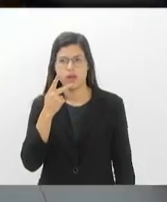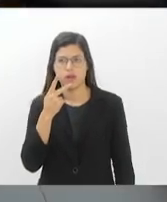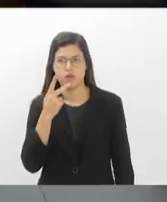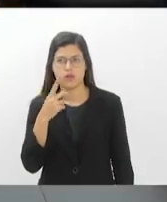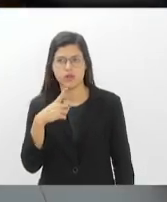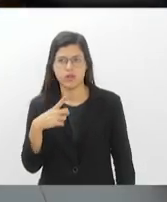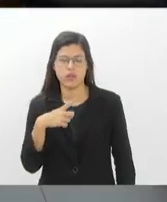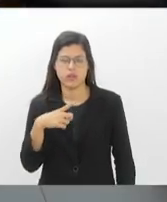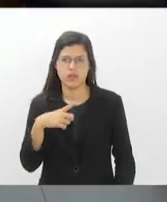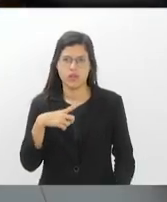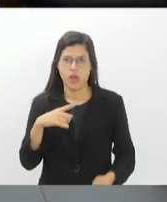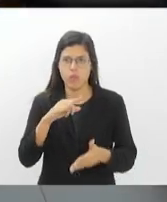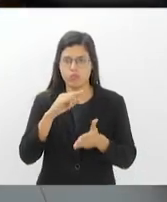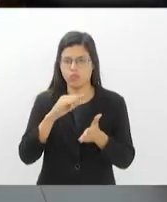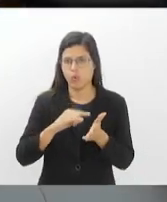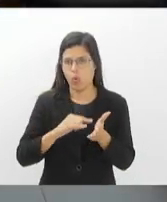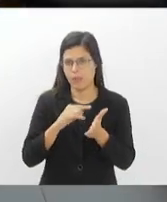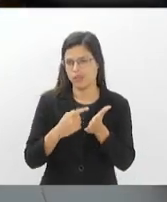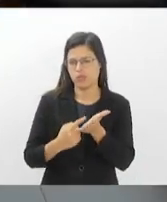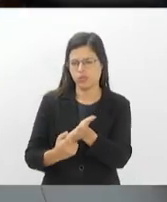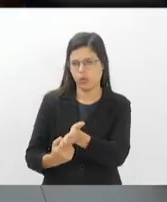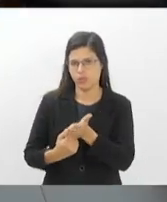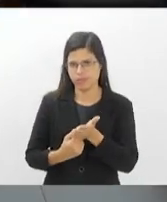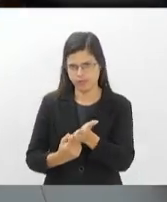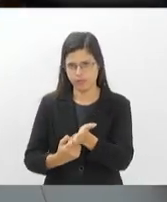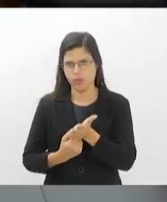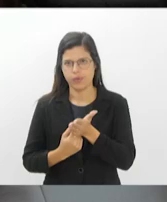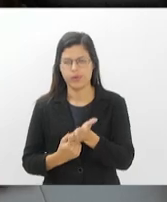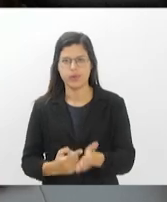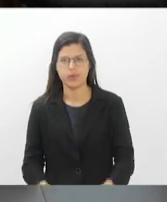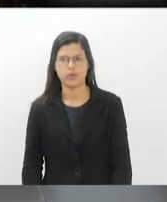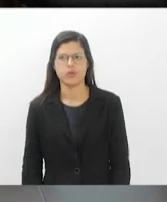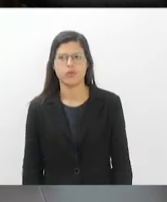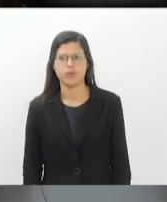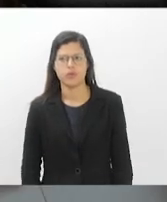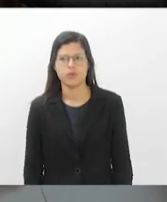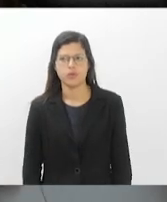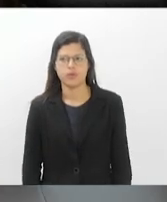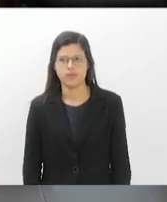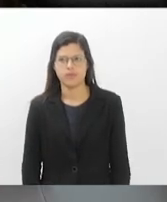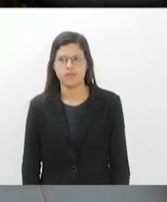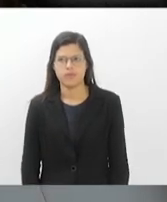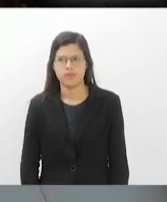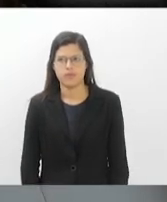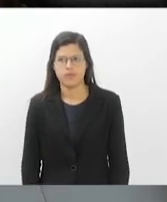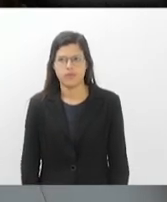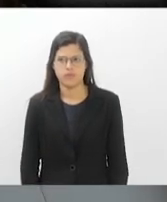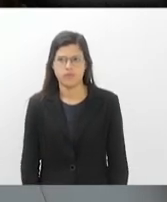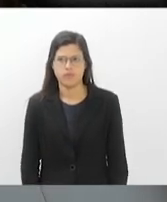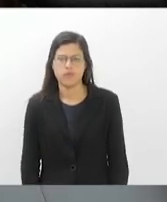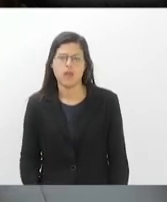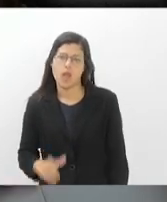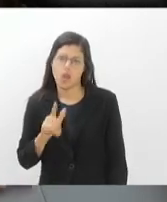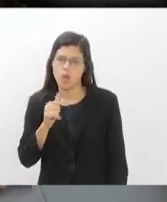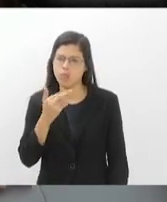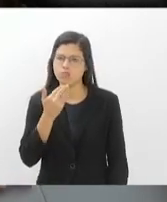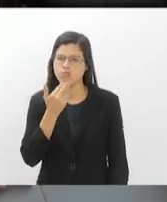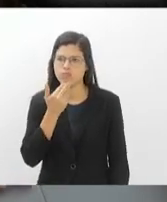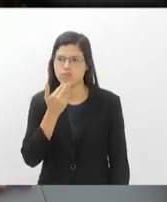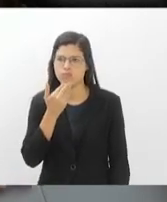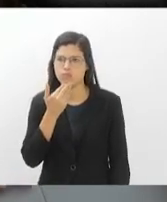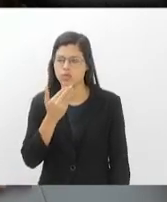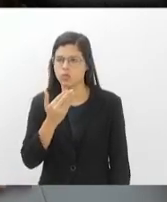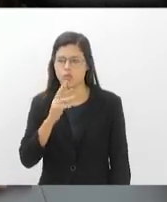perfeito, cooperação, entendeu? Perfeito. Deixa é eu uma tentar. Livre iniciativa, né? É. Na verdade, né? De, não por é solicitação. Não é